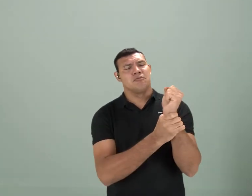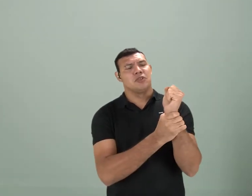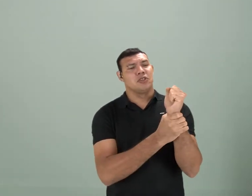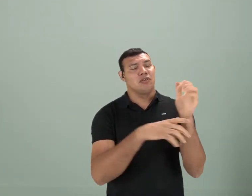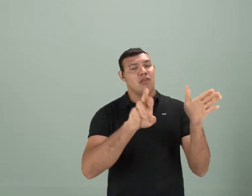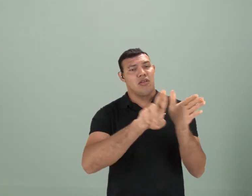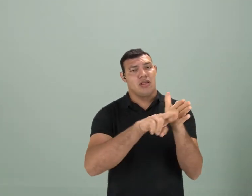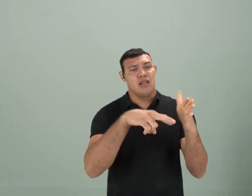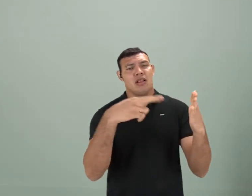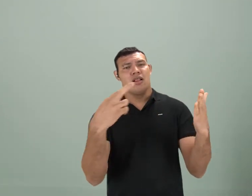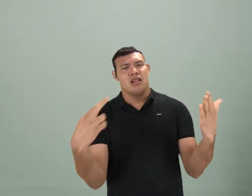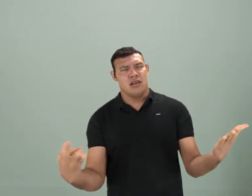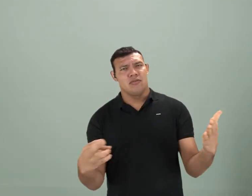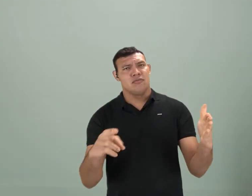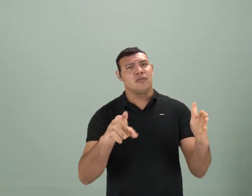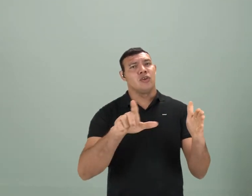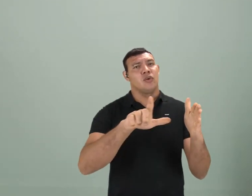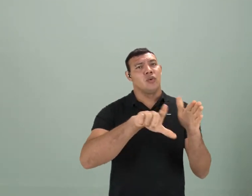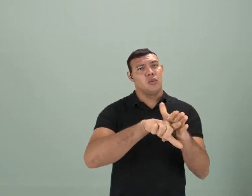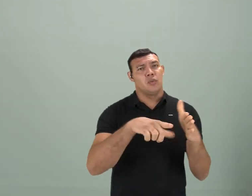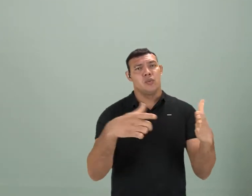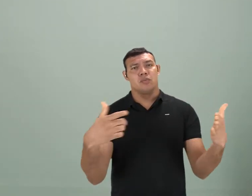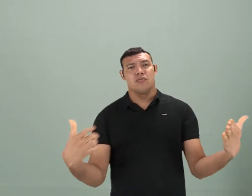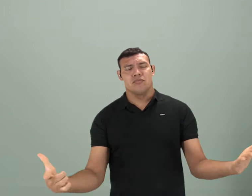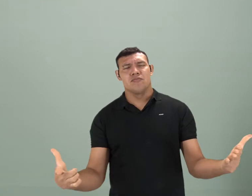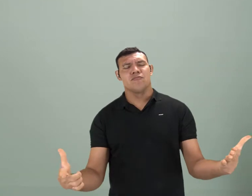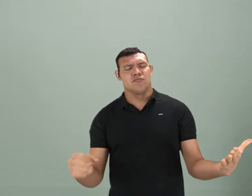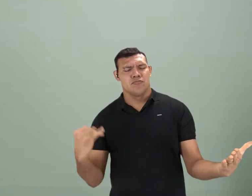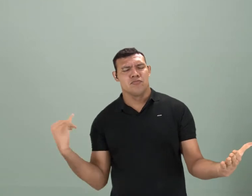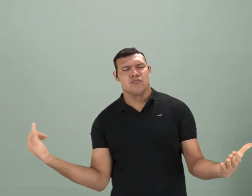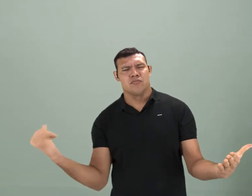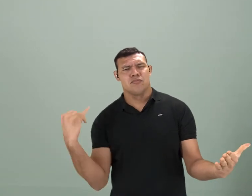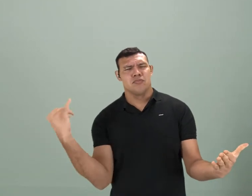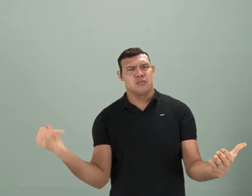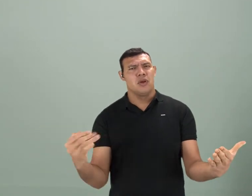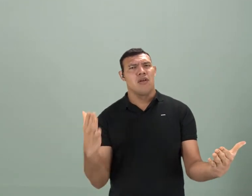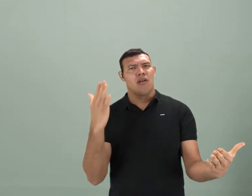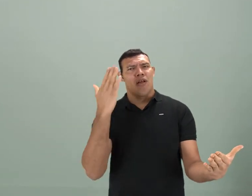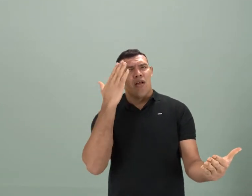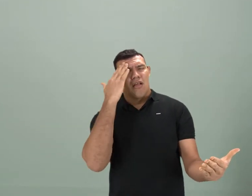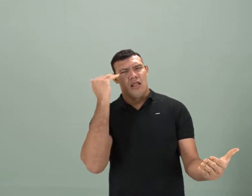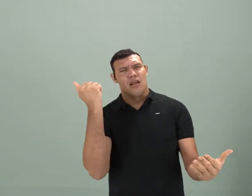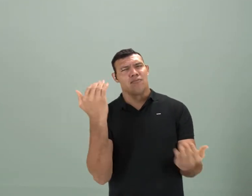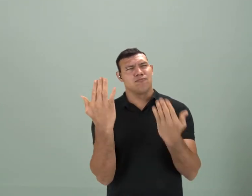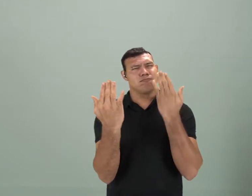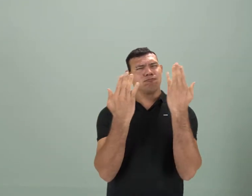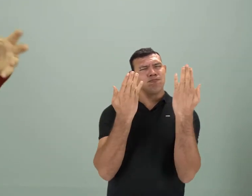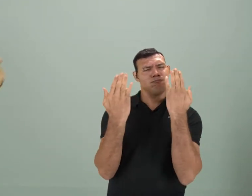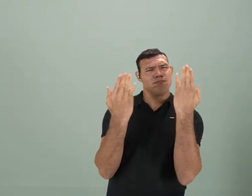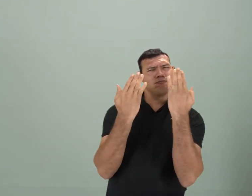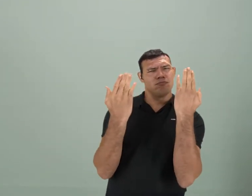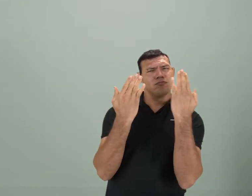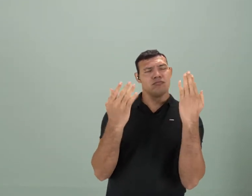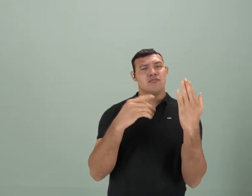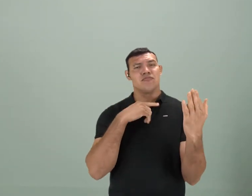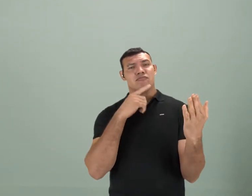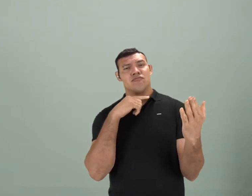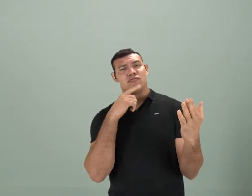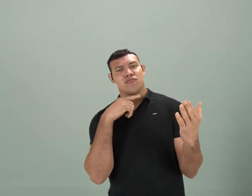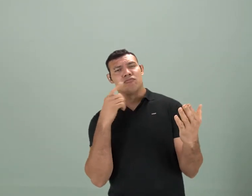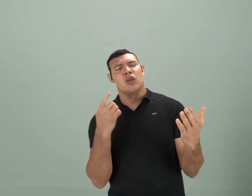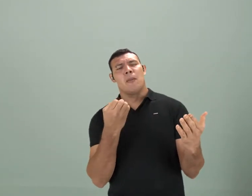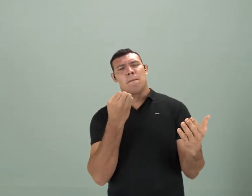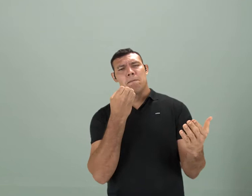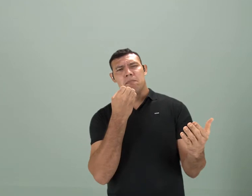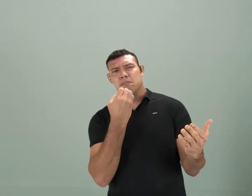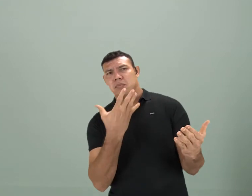revistas e jornais impressos, a importância de você saber filtrar uma boa notícia e diferenciá-la de um